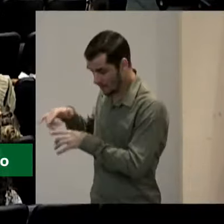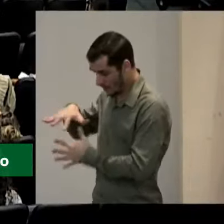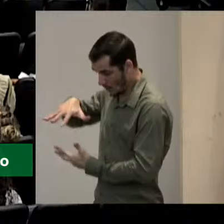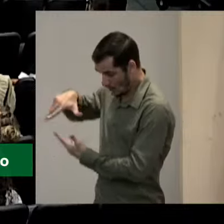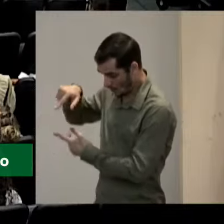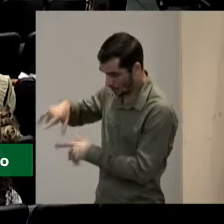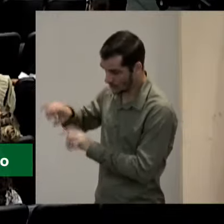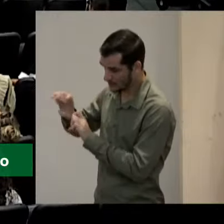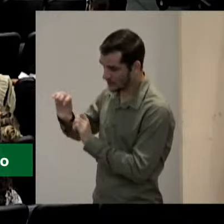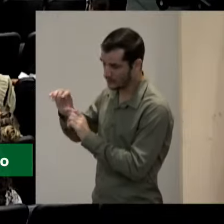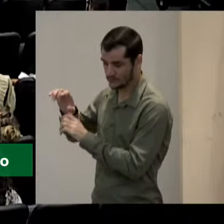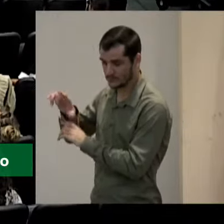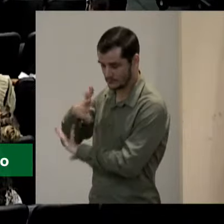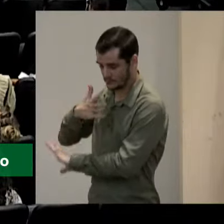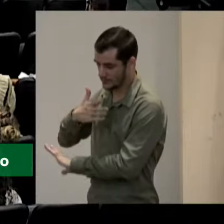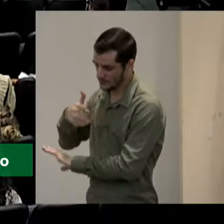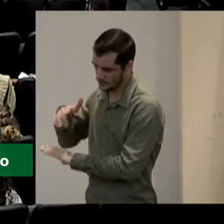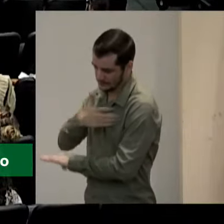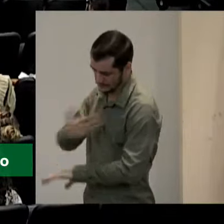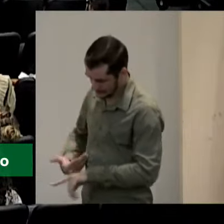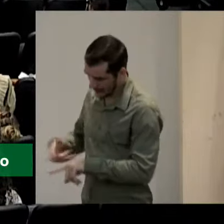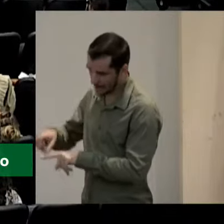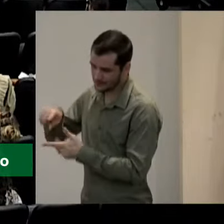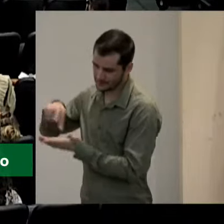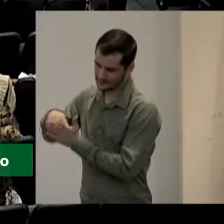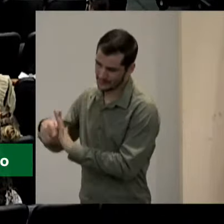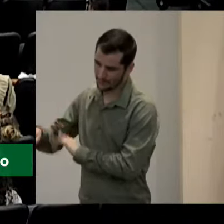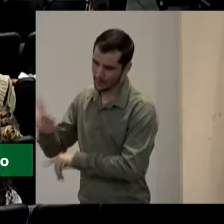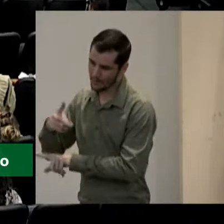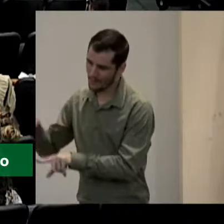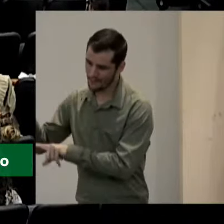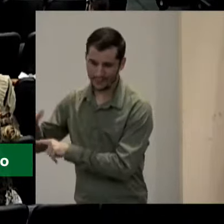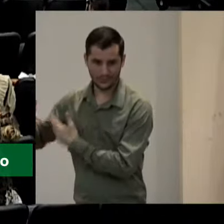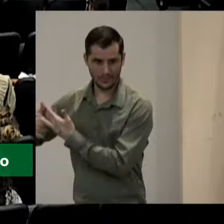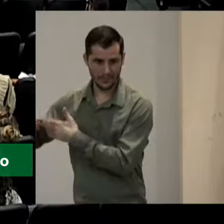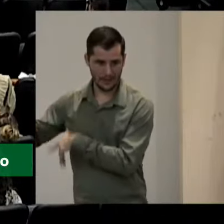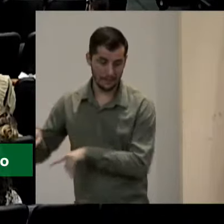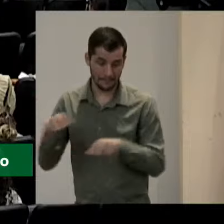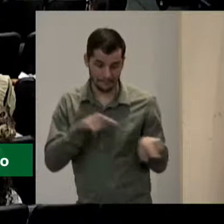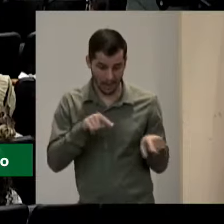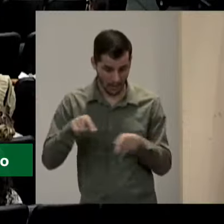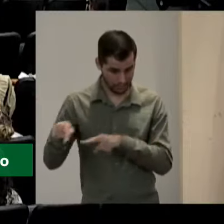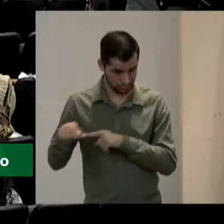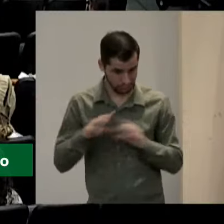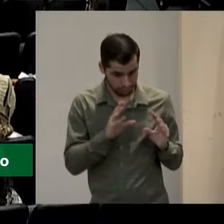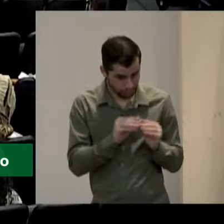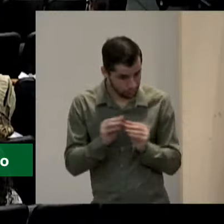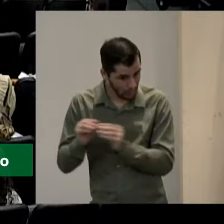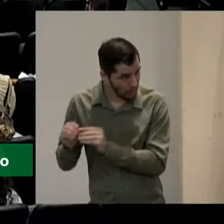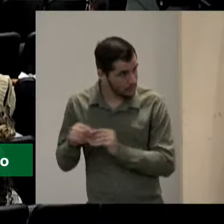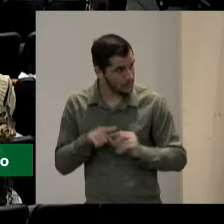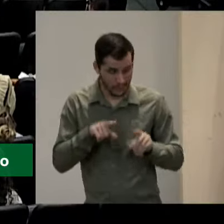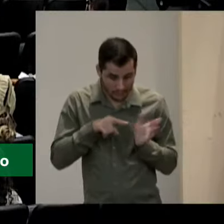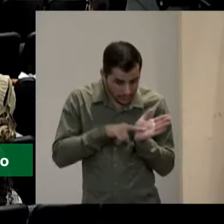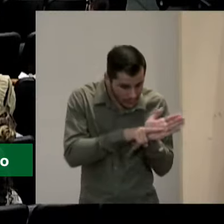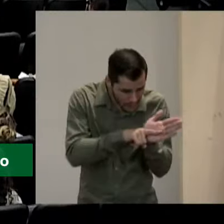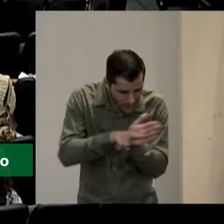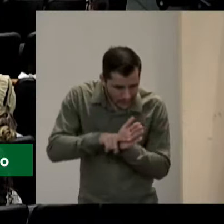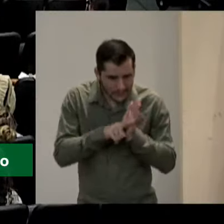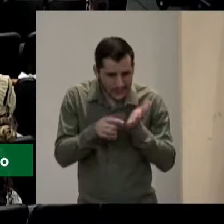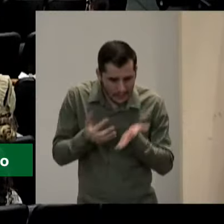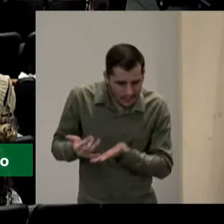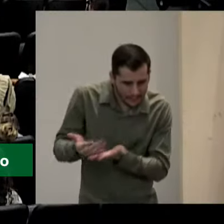os professores. E eu não vou falar isso de forma empírica. Eu fiz um levantamento, eu fiz um estudo para conhecer cada